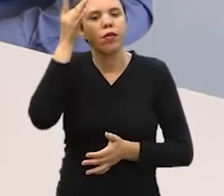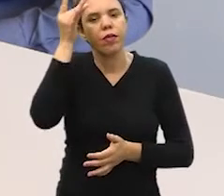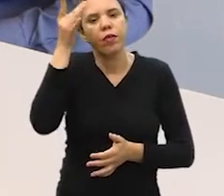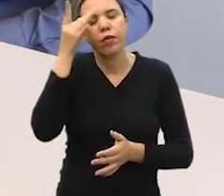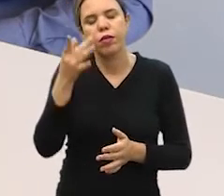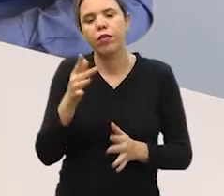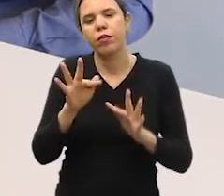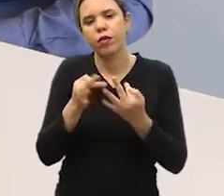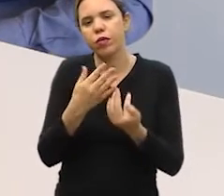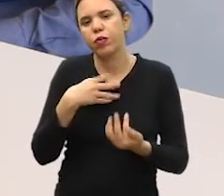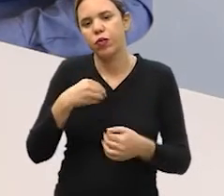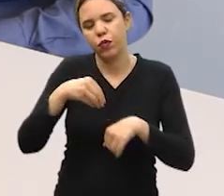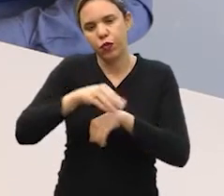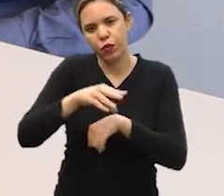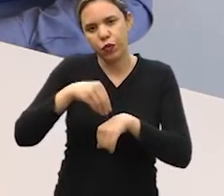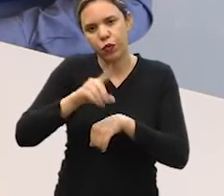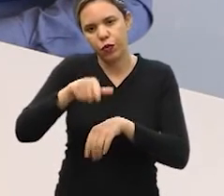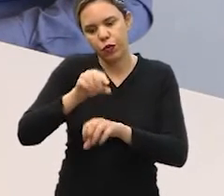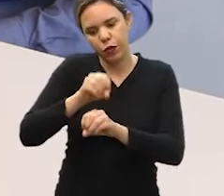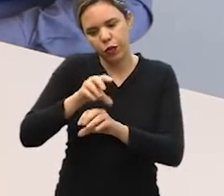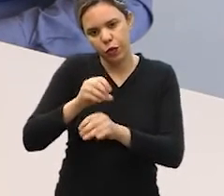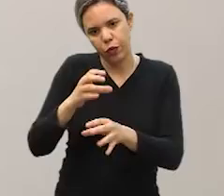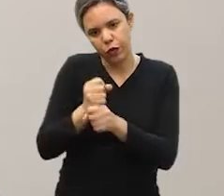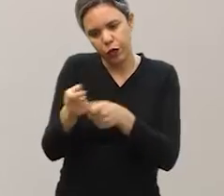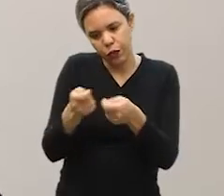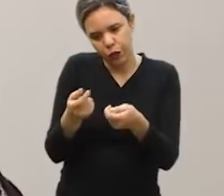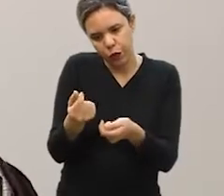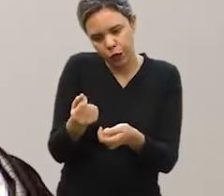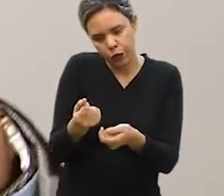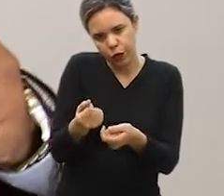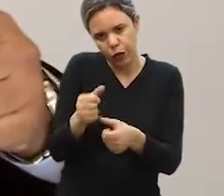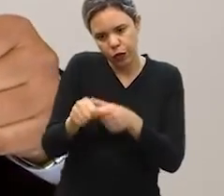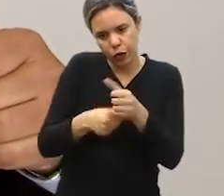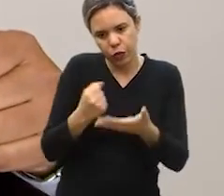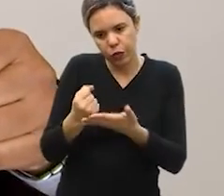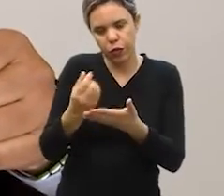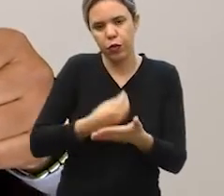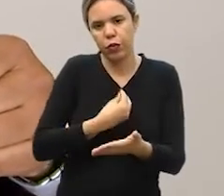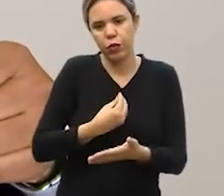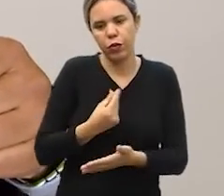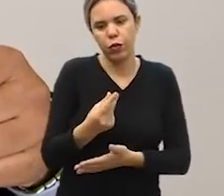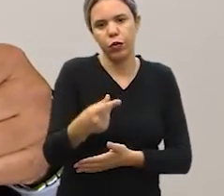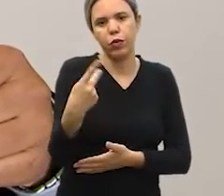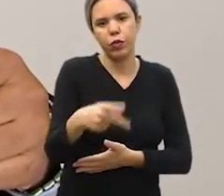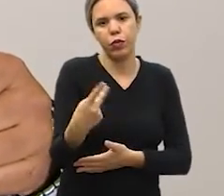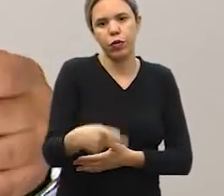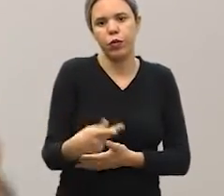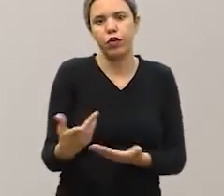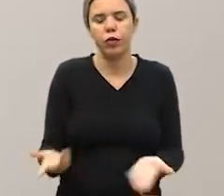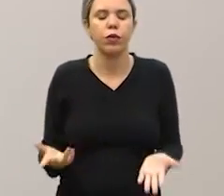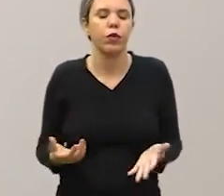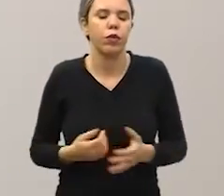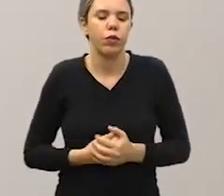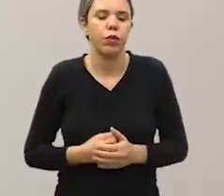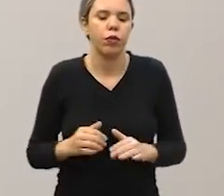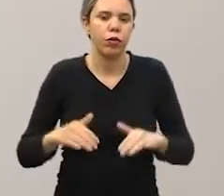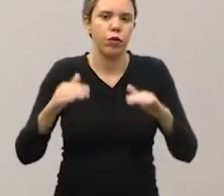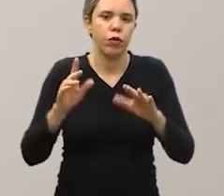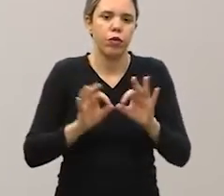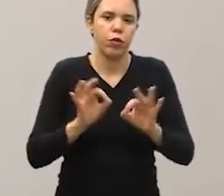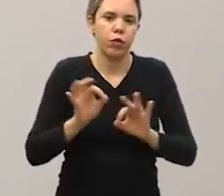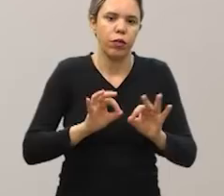pai pode deixar para um filho é a educação financeira, porque isso vai impactar toda a vida dele, né? Toda a criação